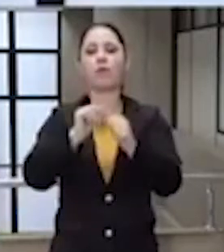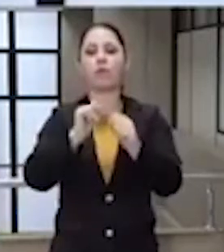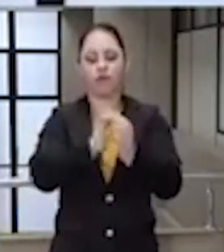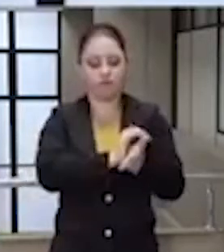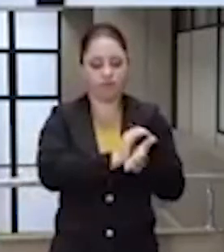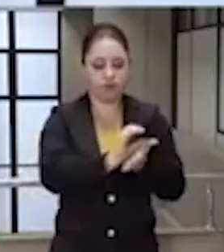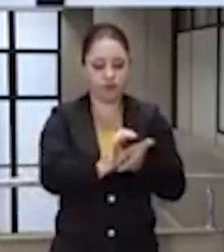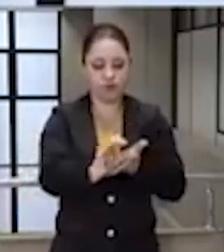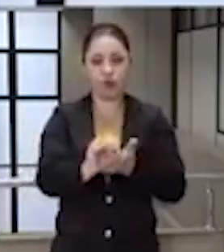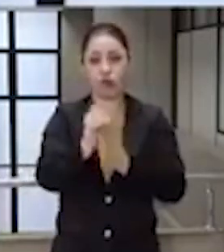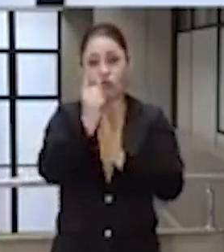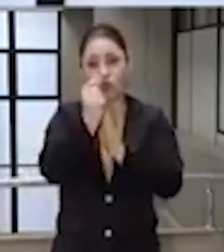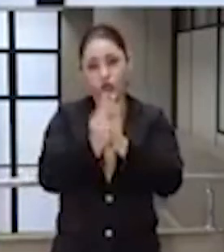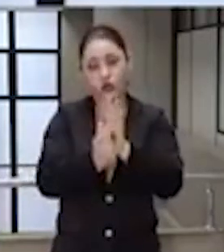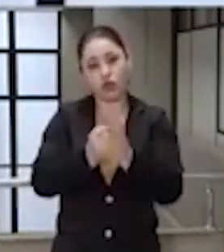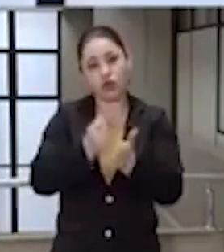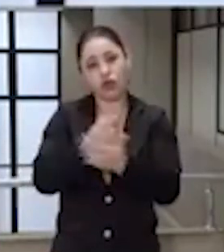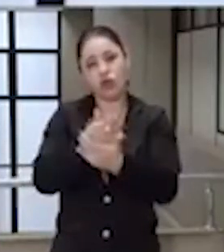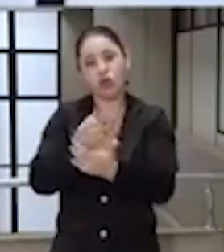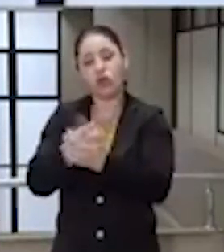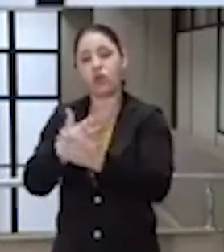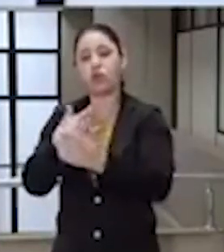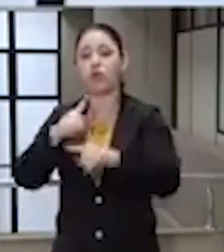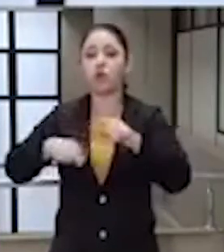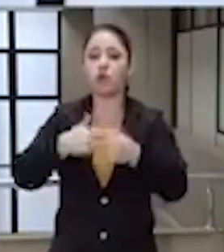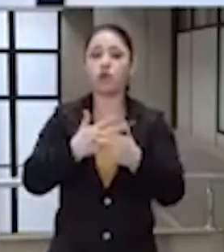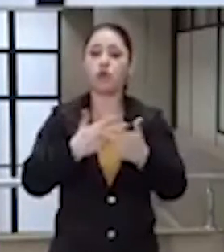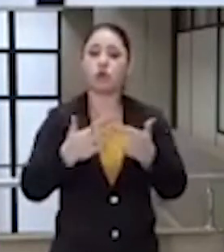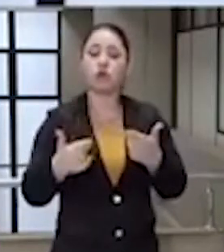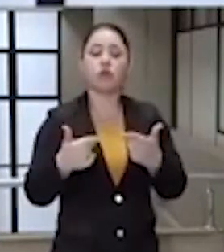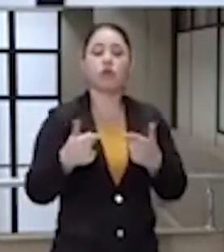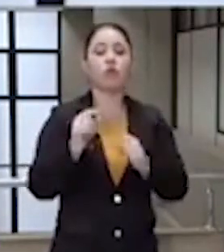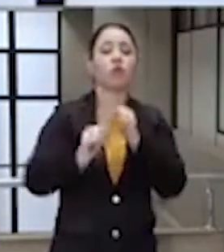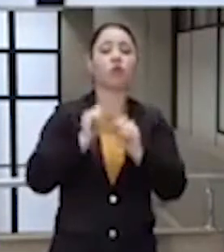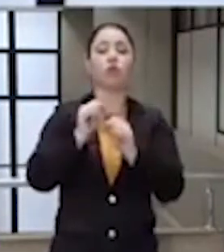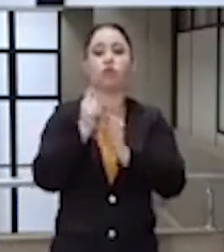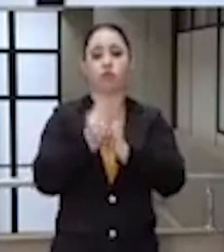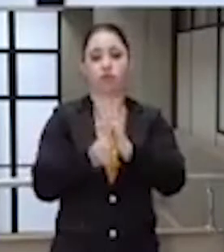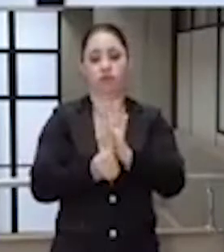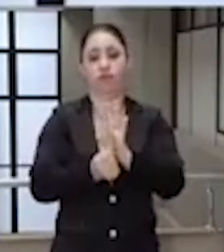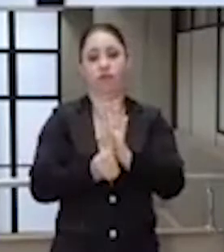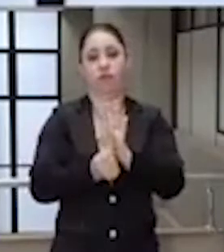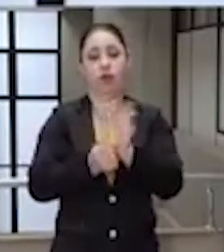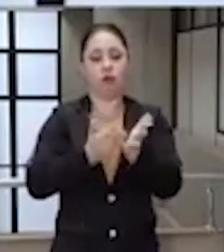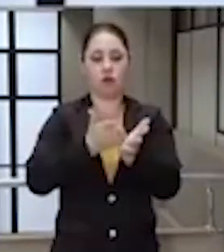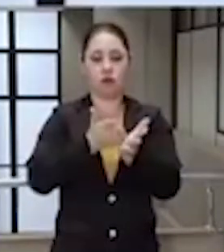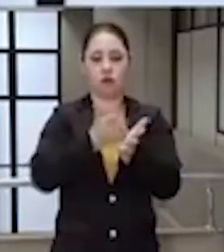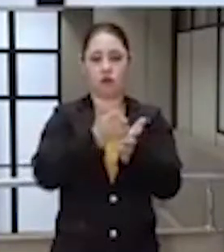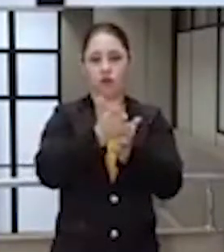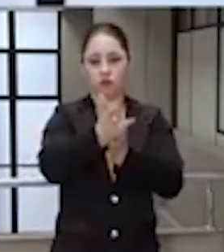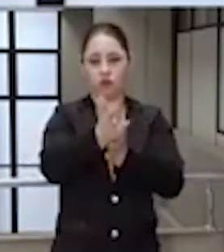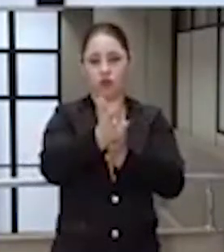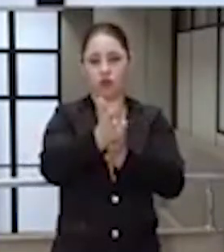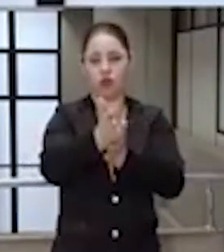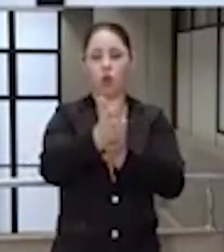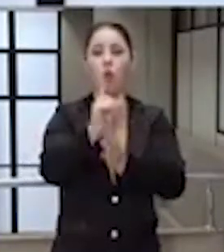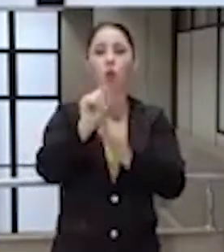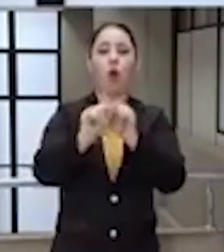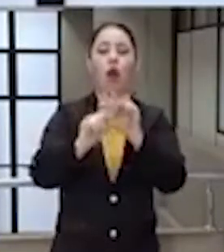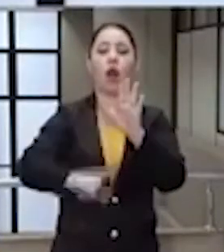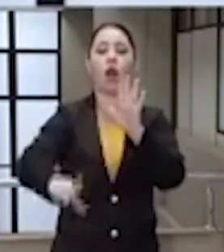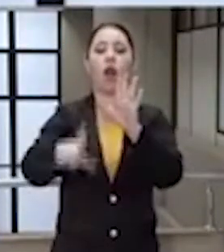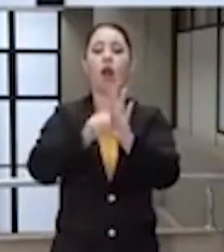gasto público, né? As estimativas que se tem com relação ao orçamento. Ela vai nortear justamente a